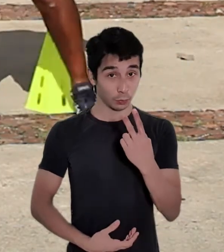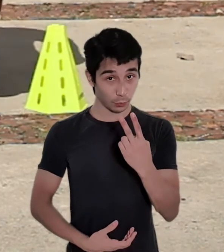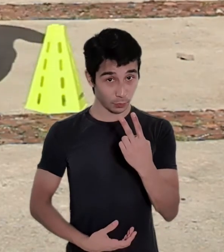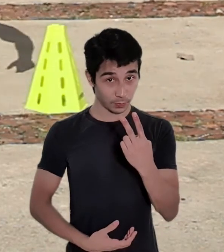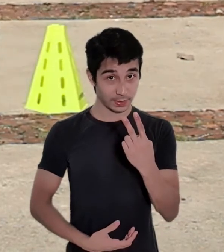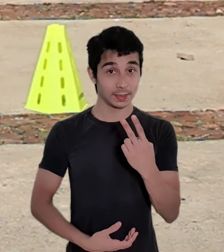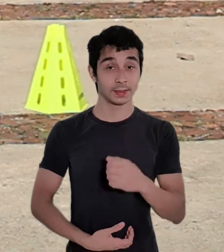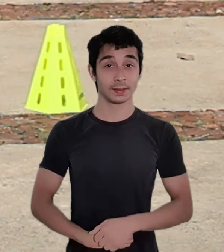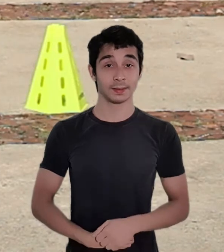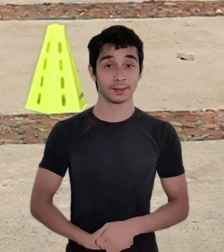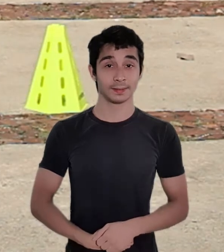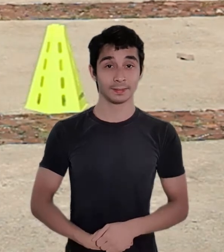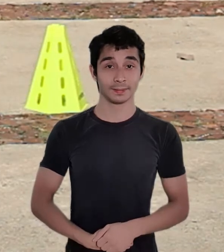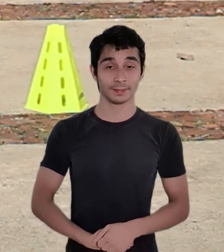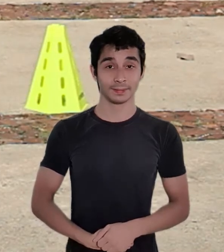2,